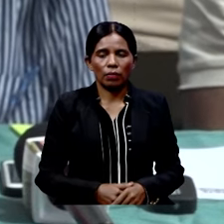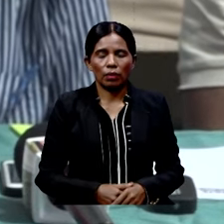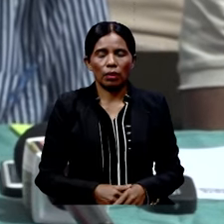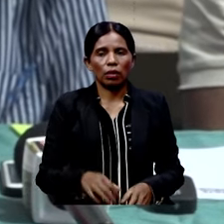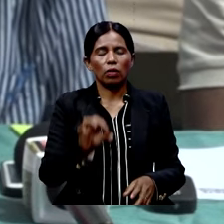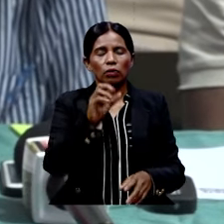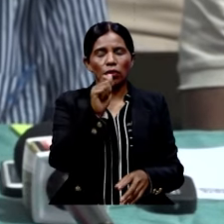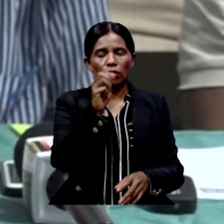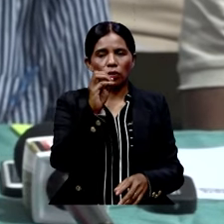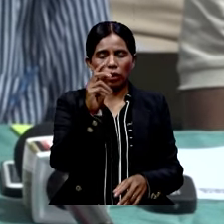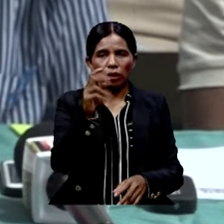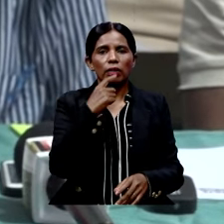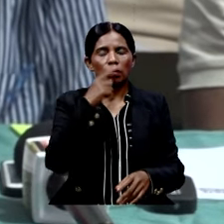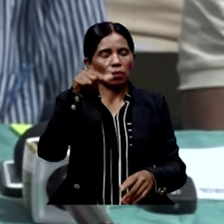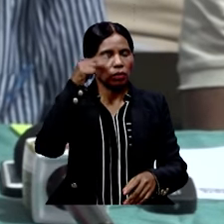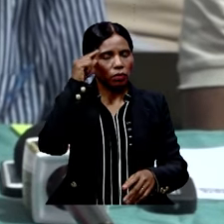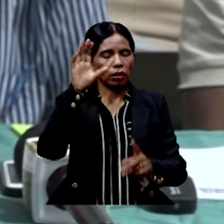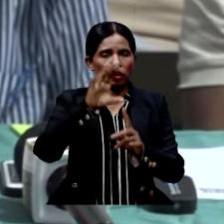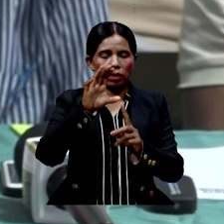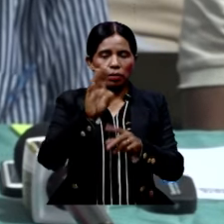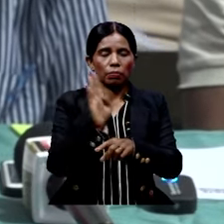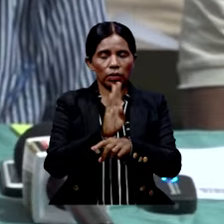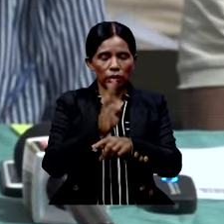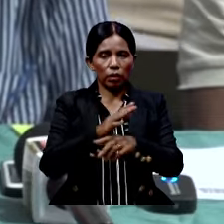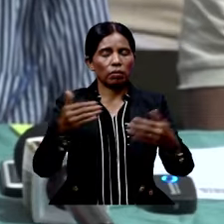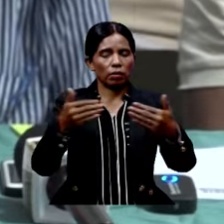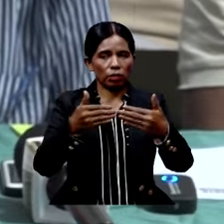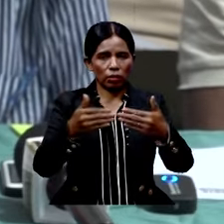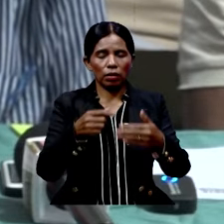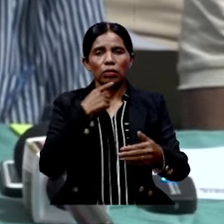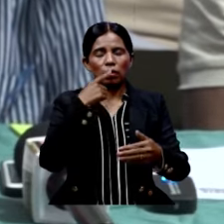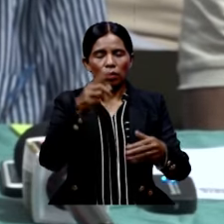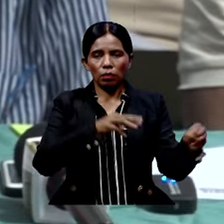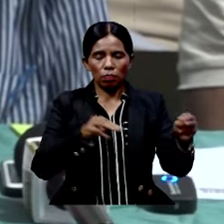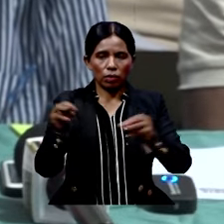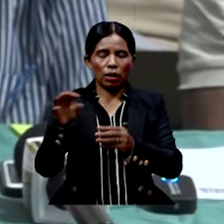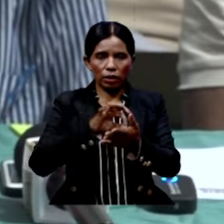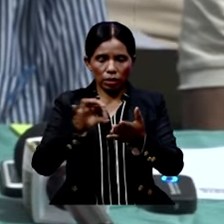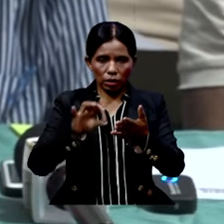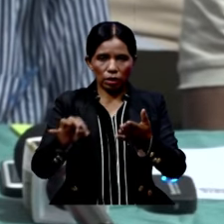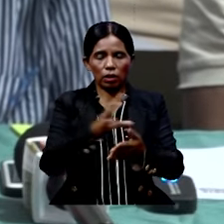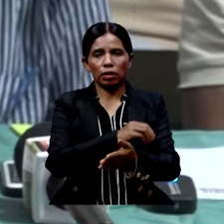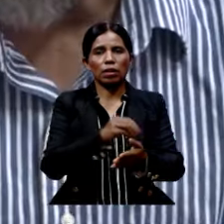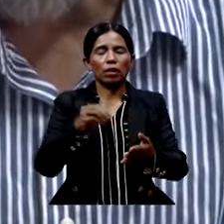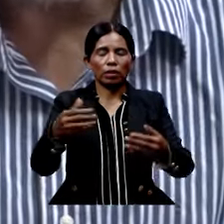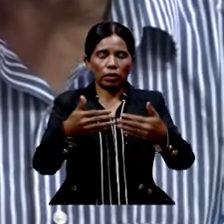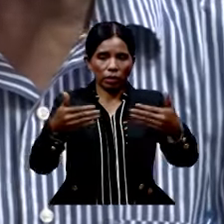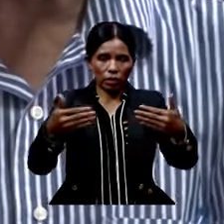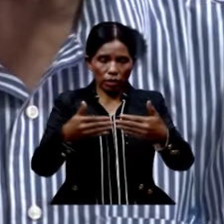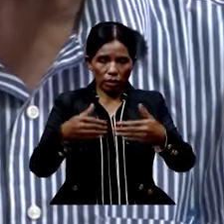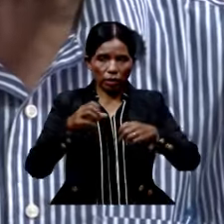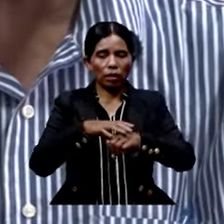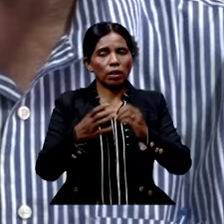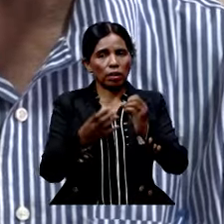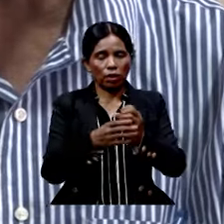Fontilmos recomenda ba governo nomos sefi negociador fronteira terrestre. Atu adianta asina acordo tratado fronteira terrestre nei, hodi buka atu